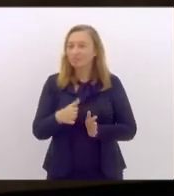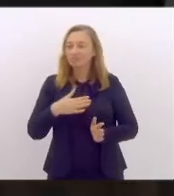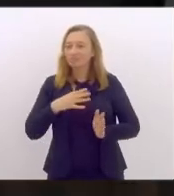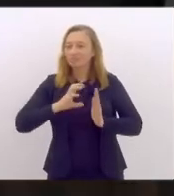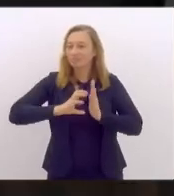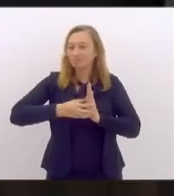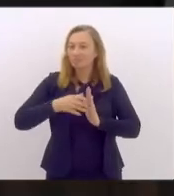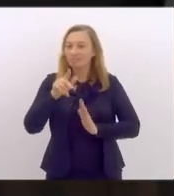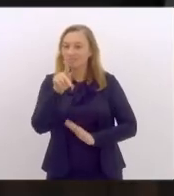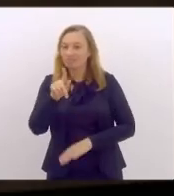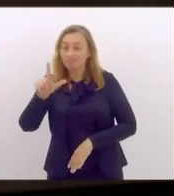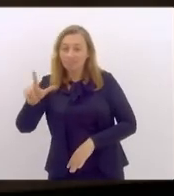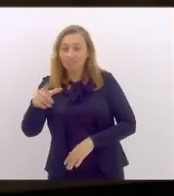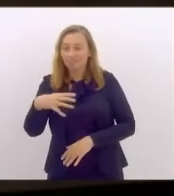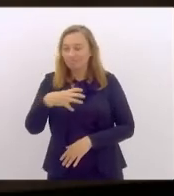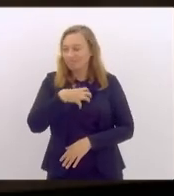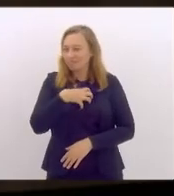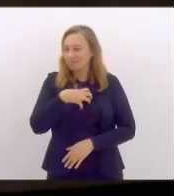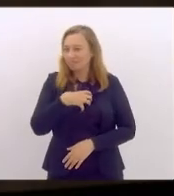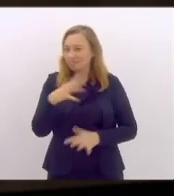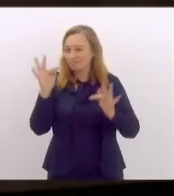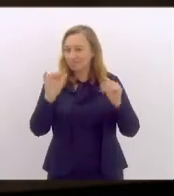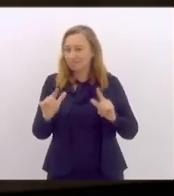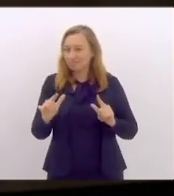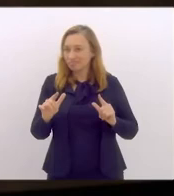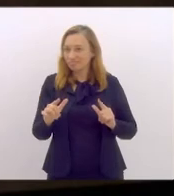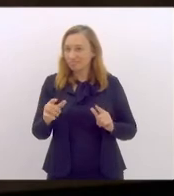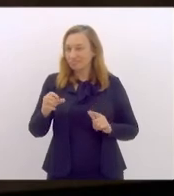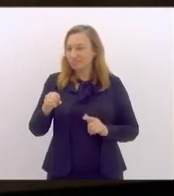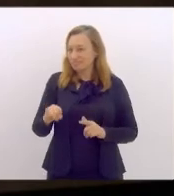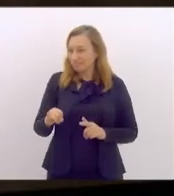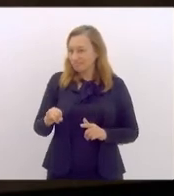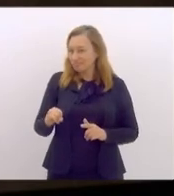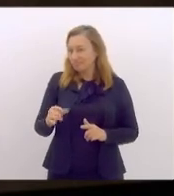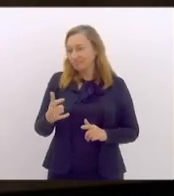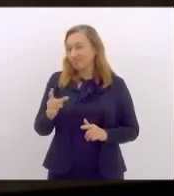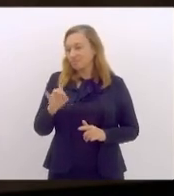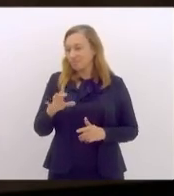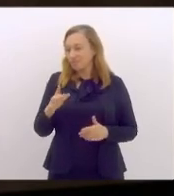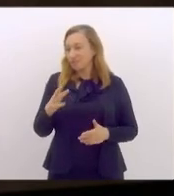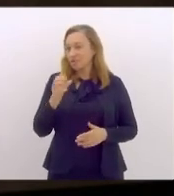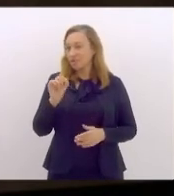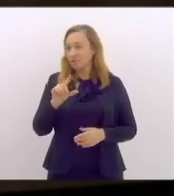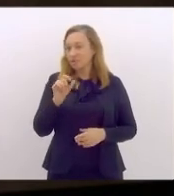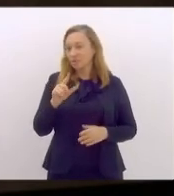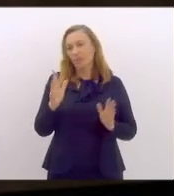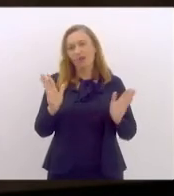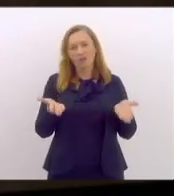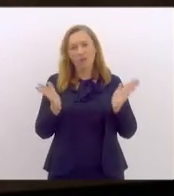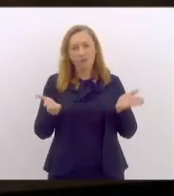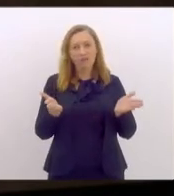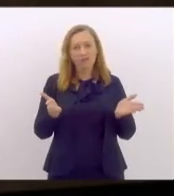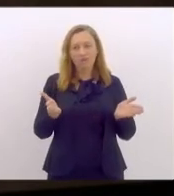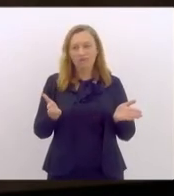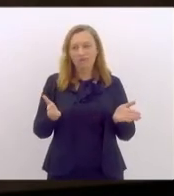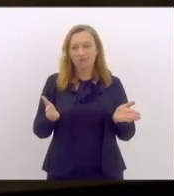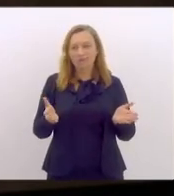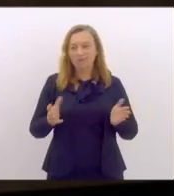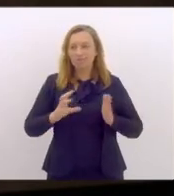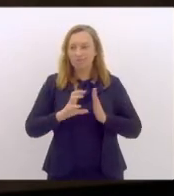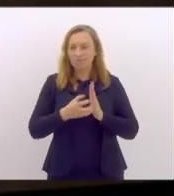eu me sinto porque se não fosse o senhor eu só tinha um azul aqui agora a gente tá representando aqui um grande